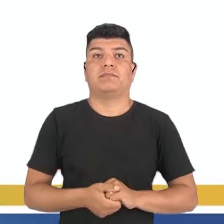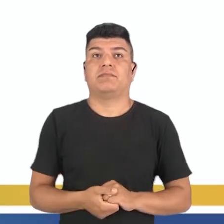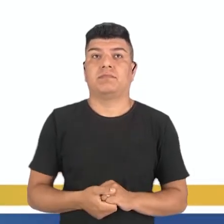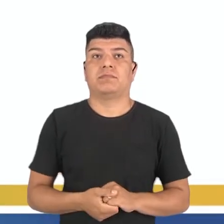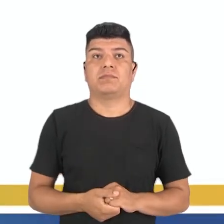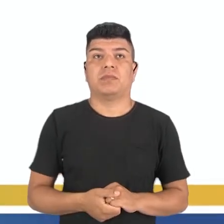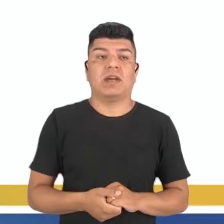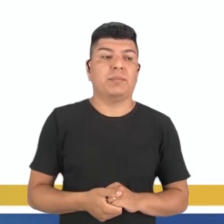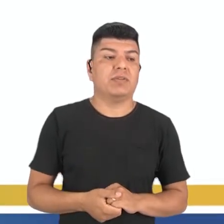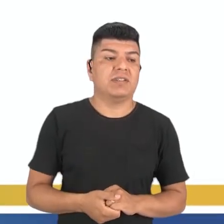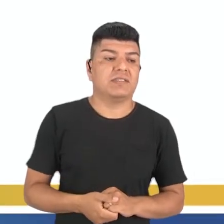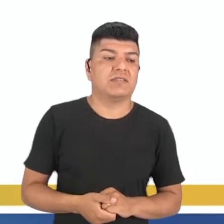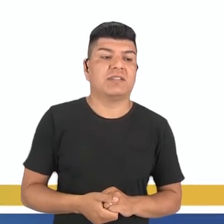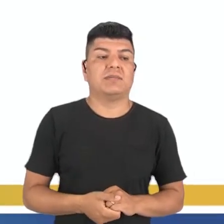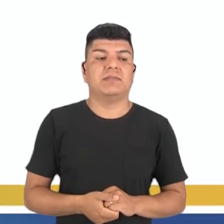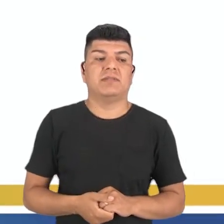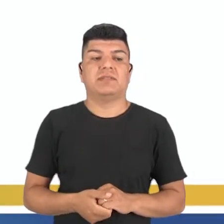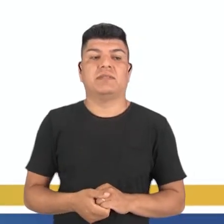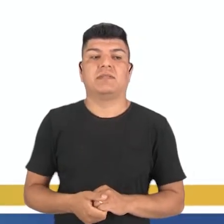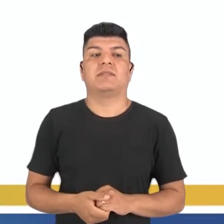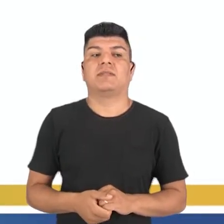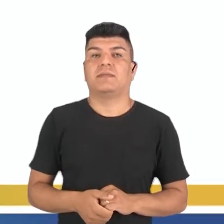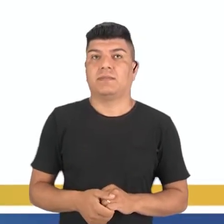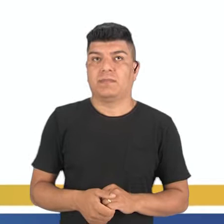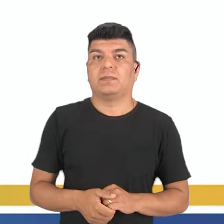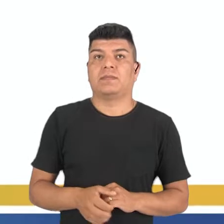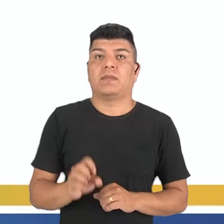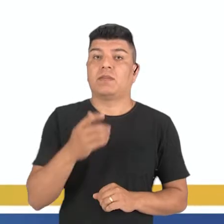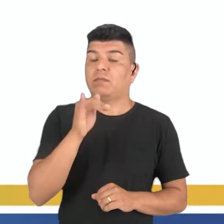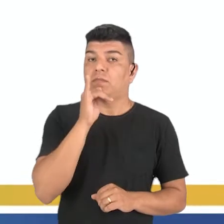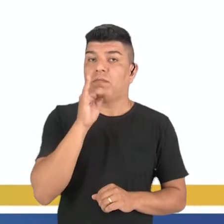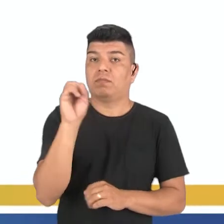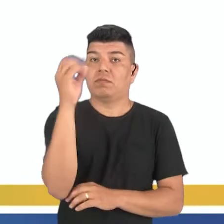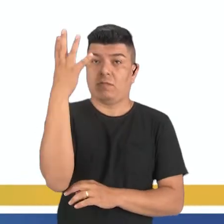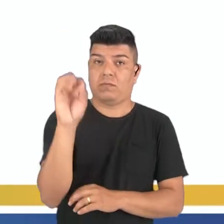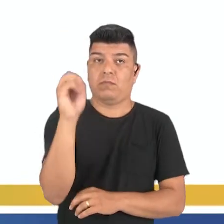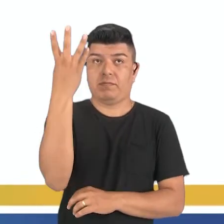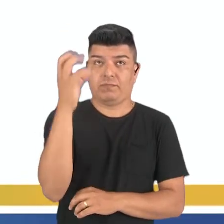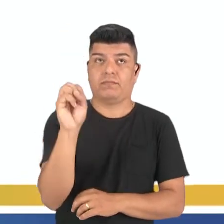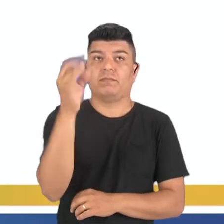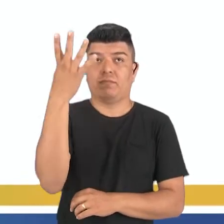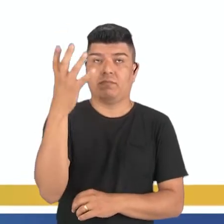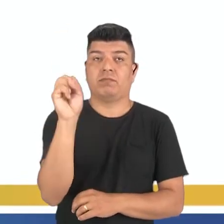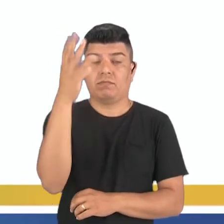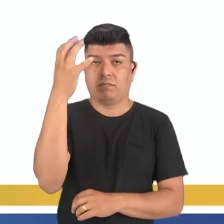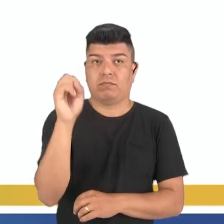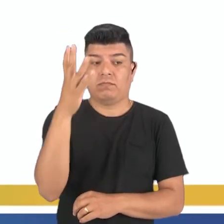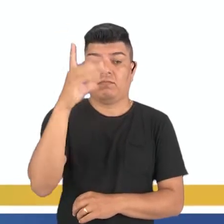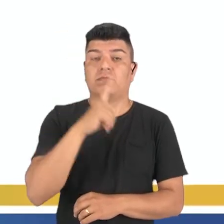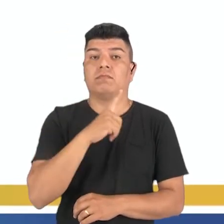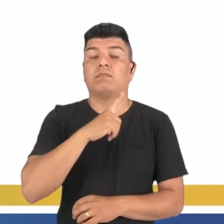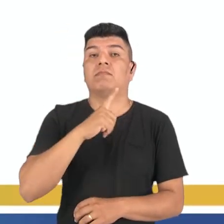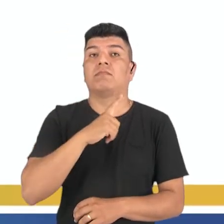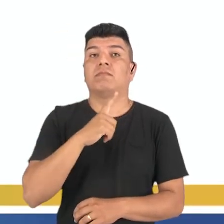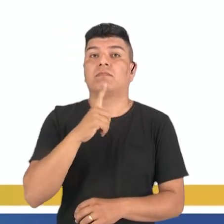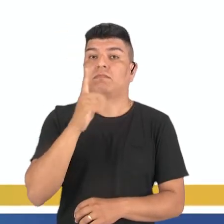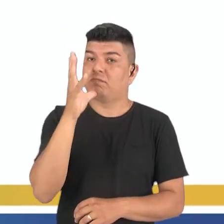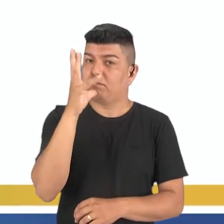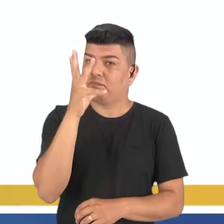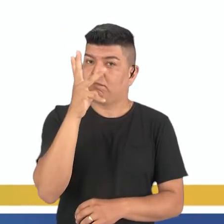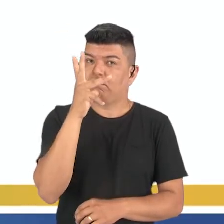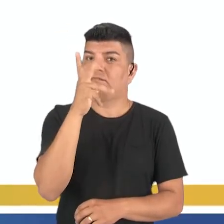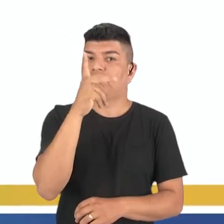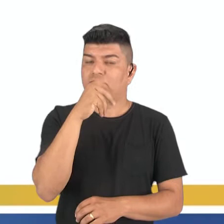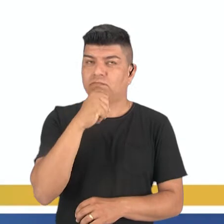O som longo, a sirene, né, de uma ambulância, né, quando ela toca, ela tem um som mais prolongado,